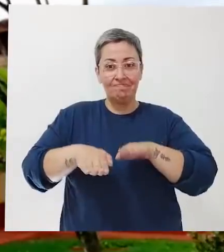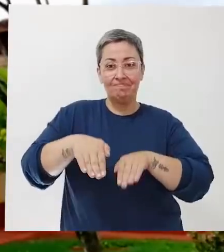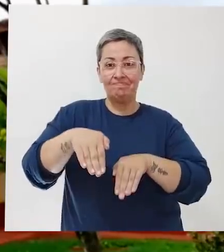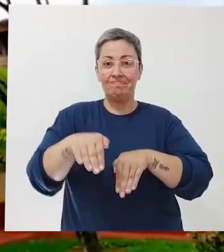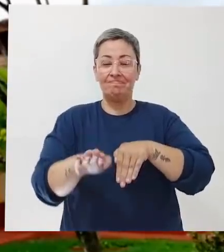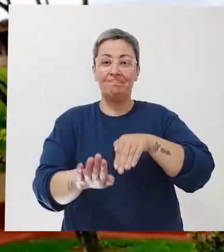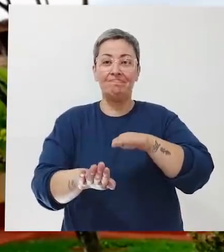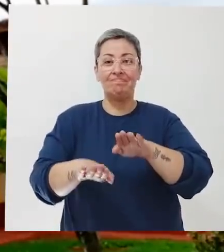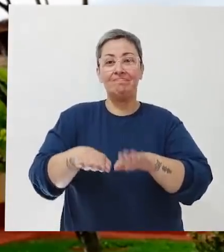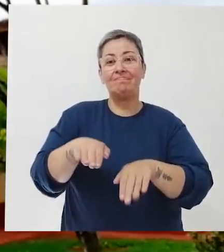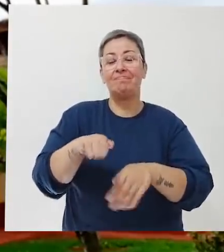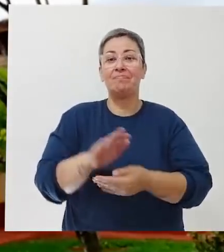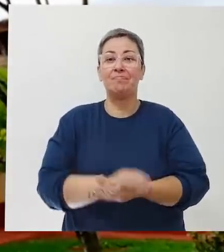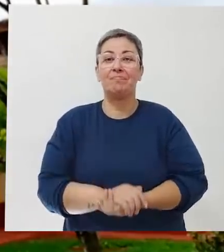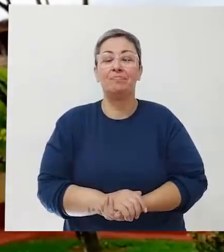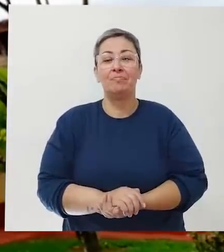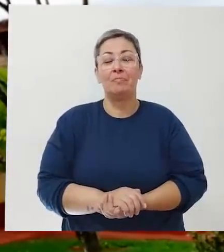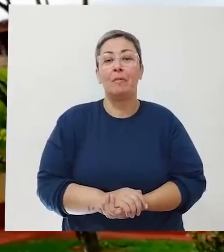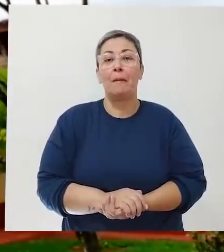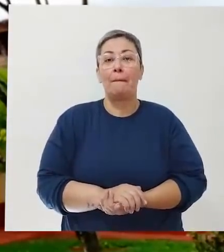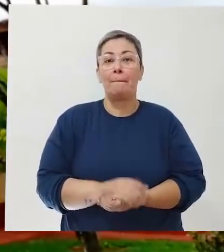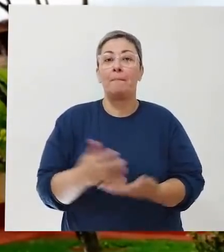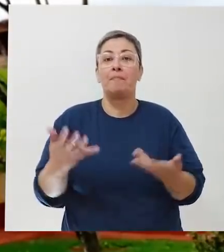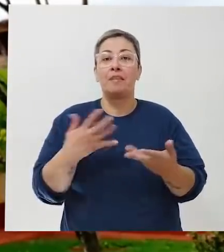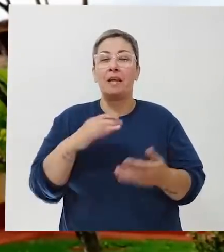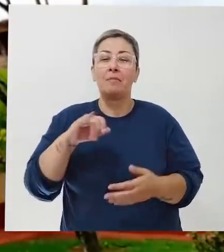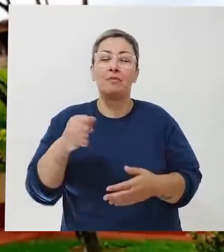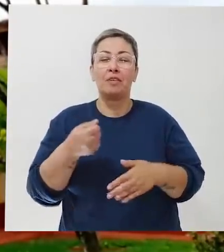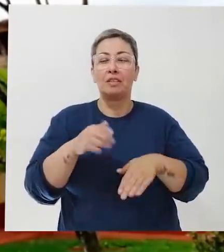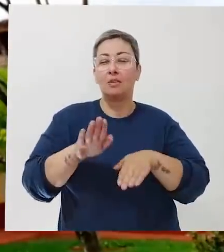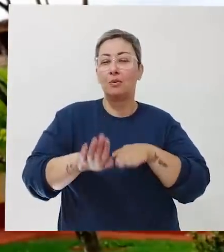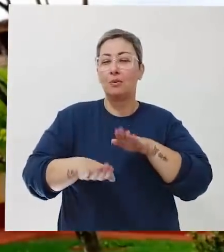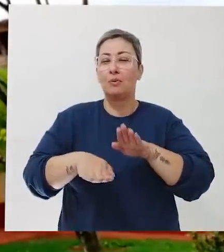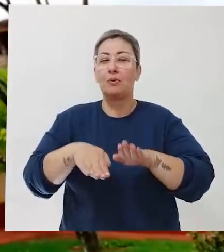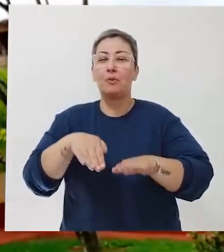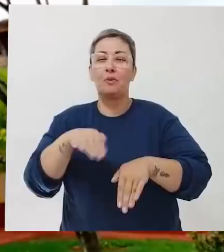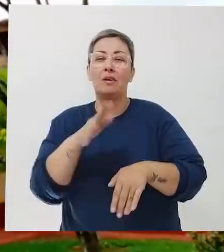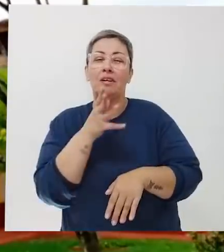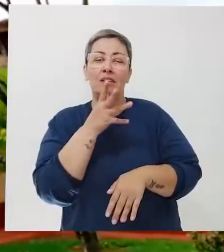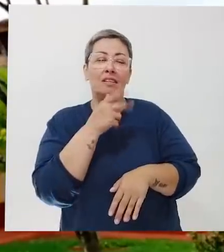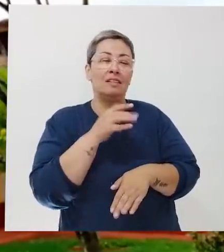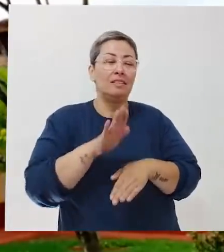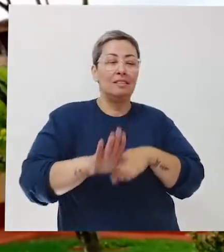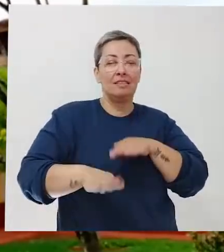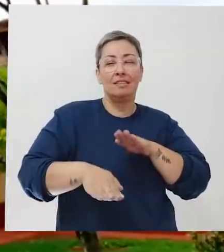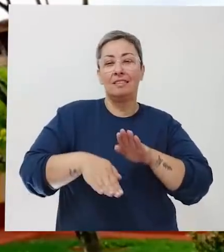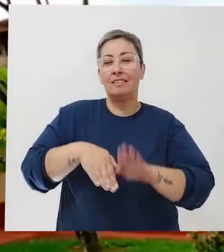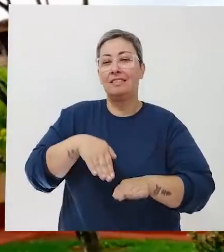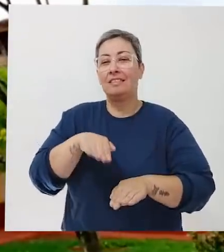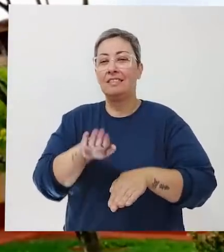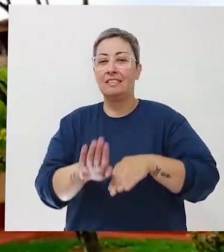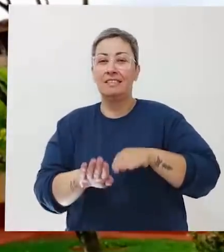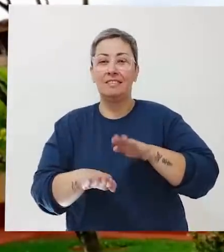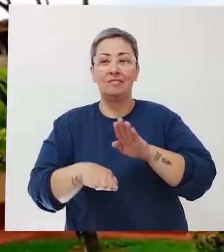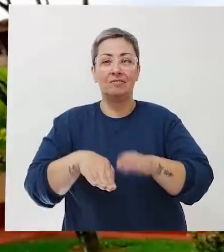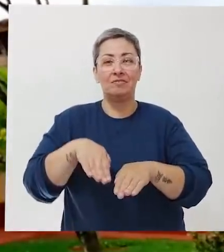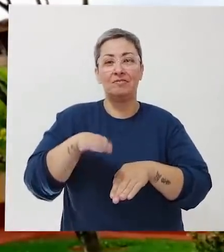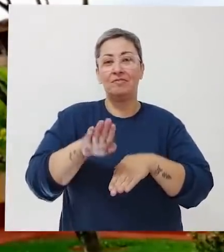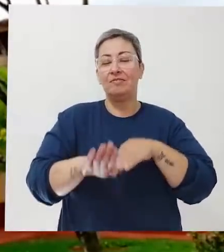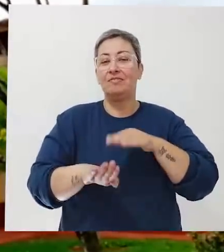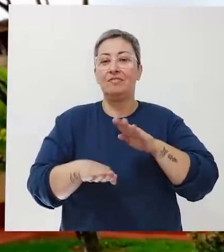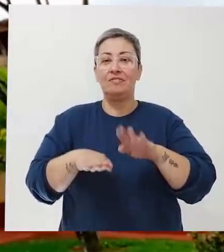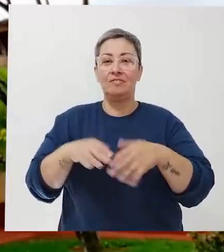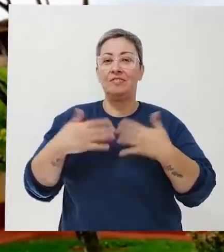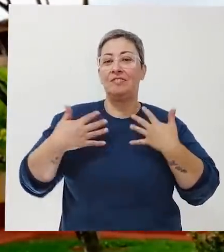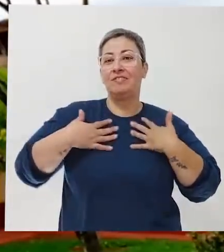pisar nesse chão devagarinho. Aproveita pra pisar nesse chão devagarinho. Pisa, pisa, pisa, pisa,